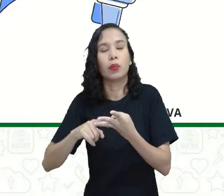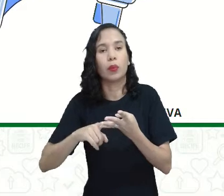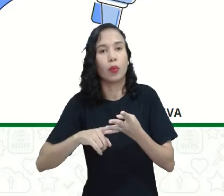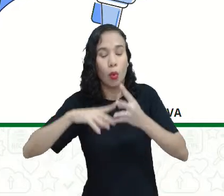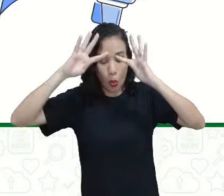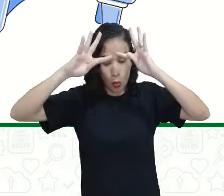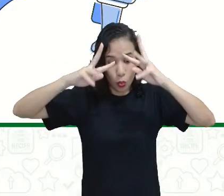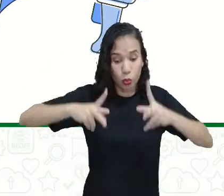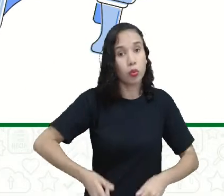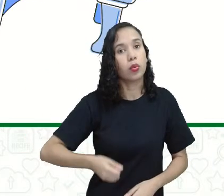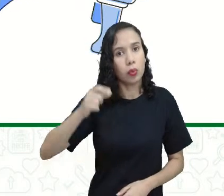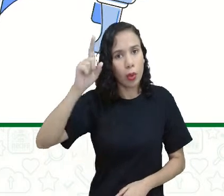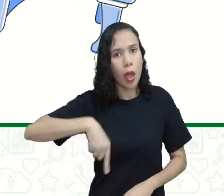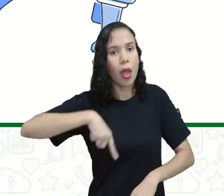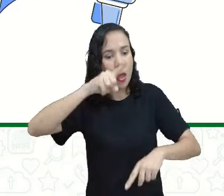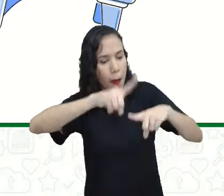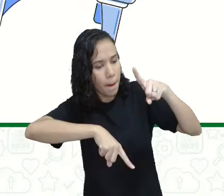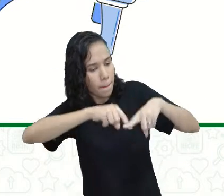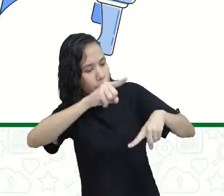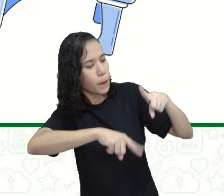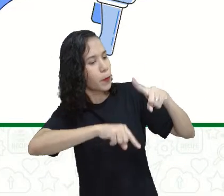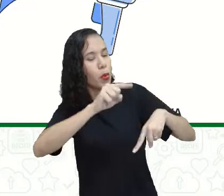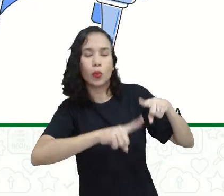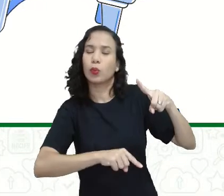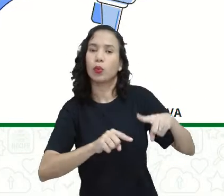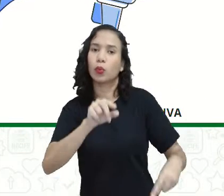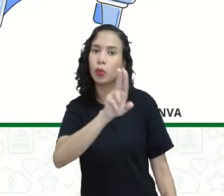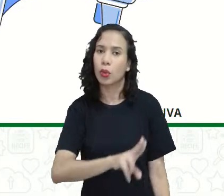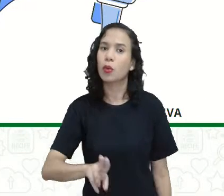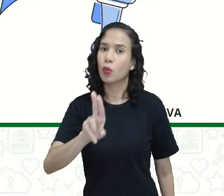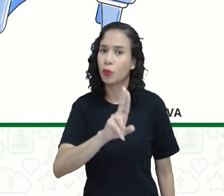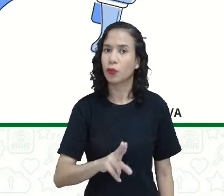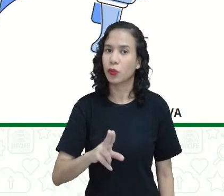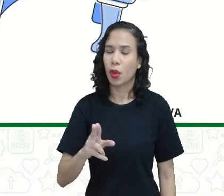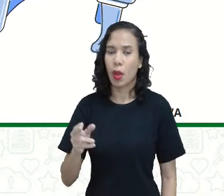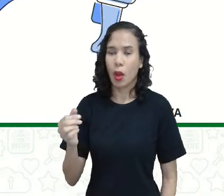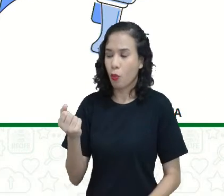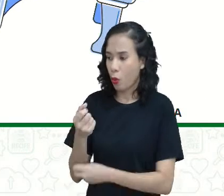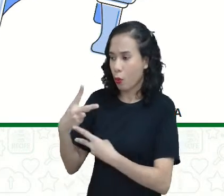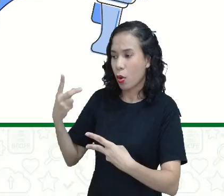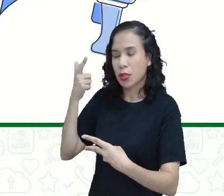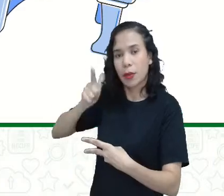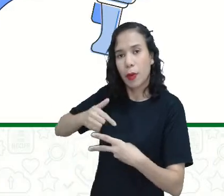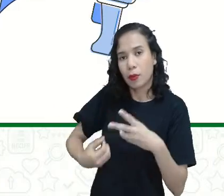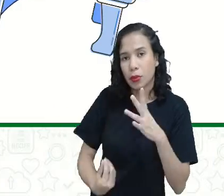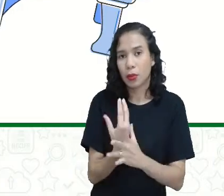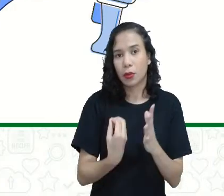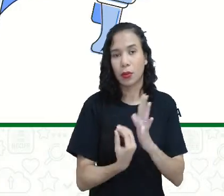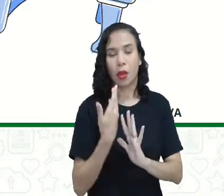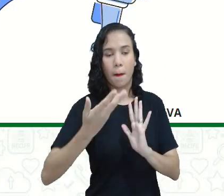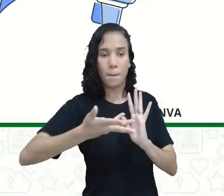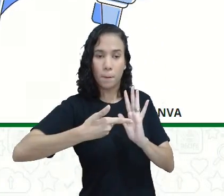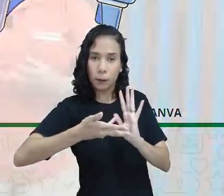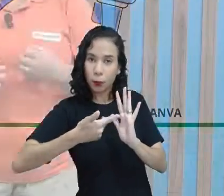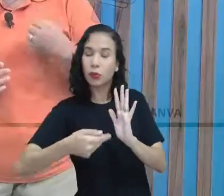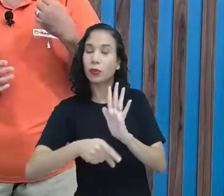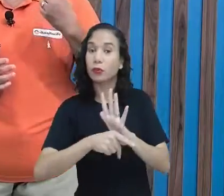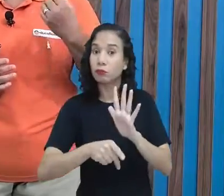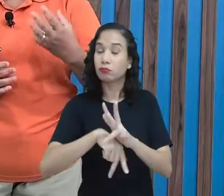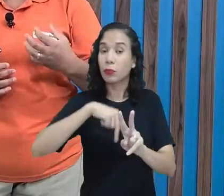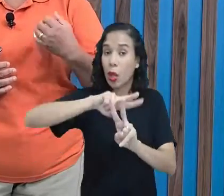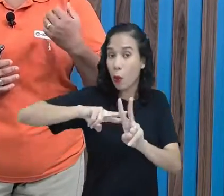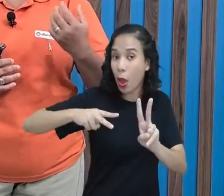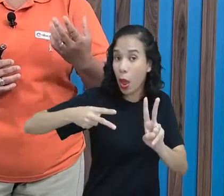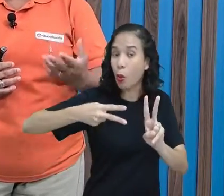Tudo isso é um bem e foi utilizado algum recurso para ser produzido. E esses recursos,